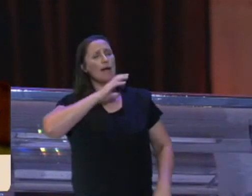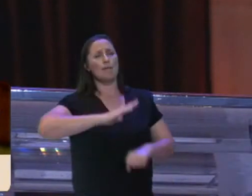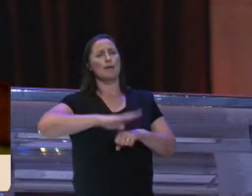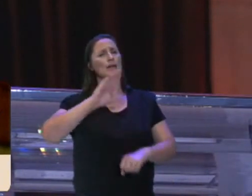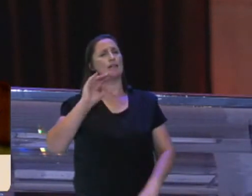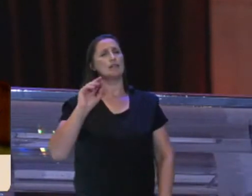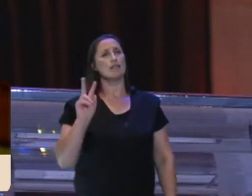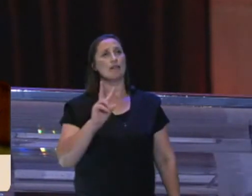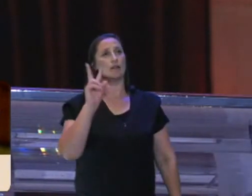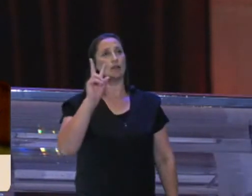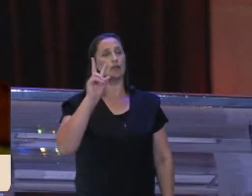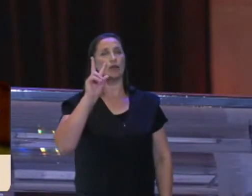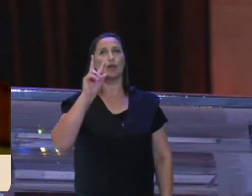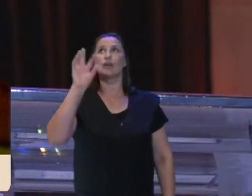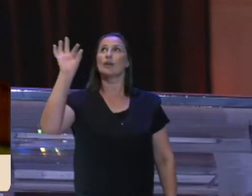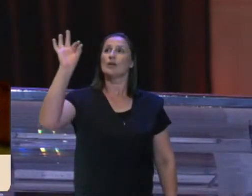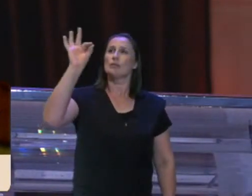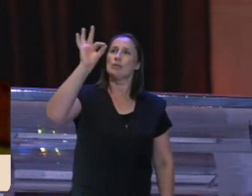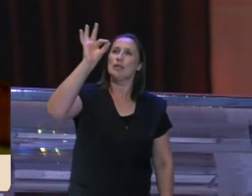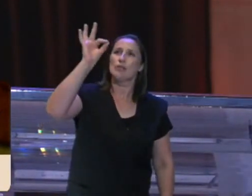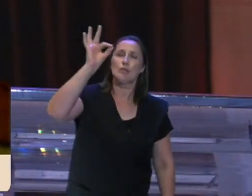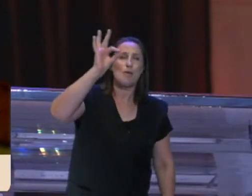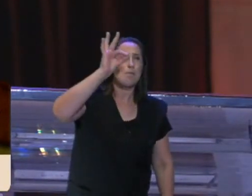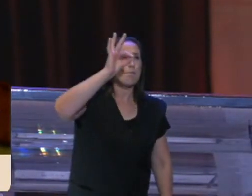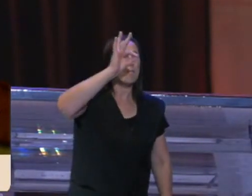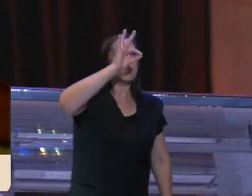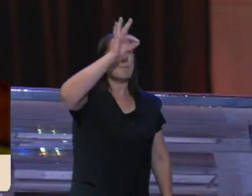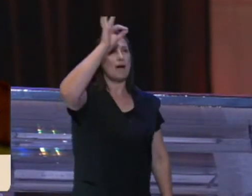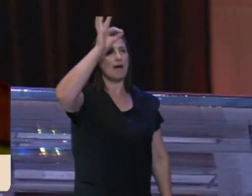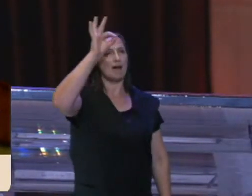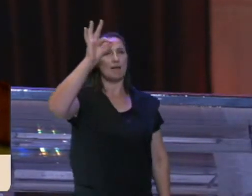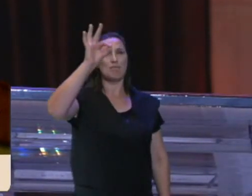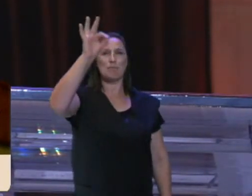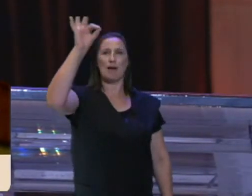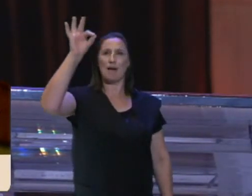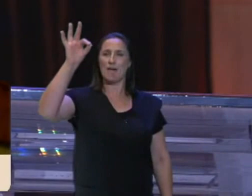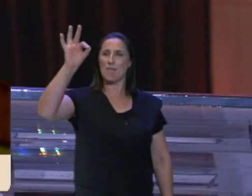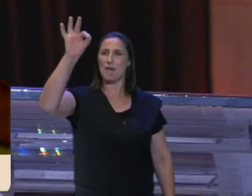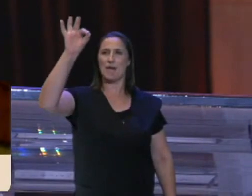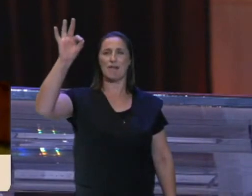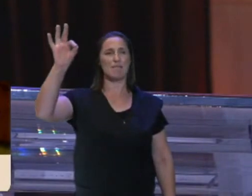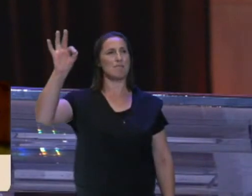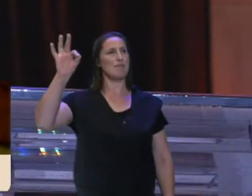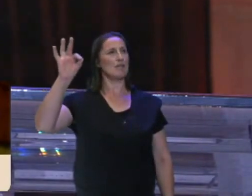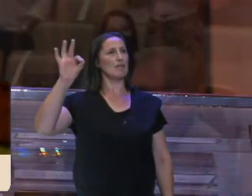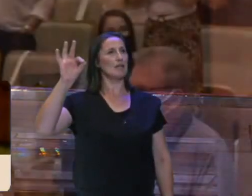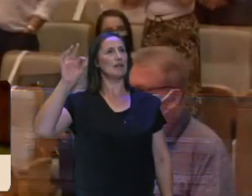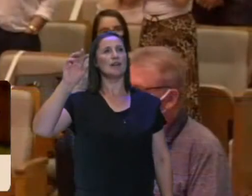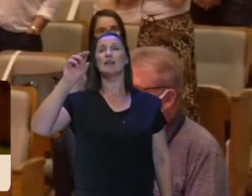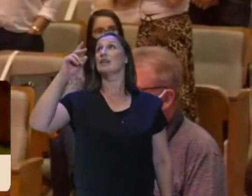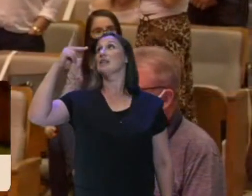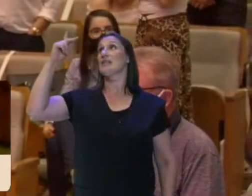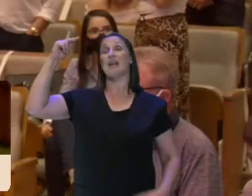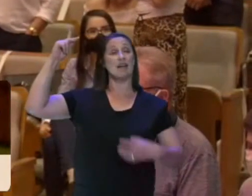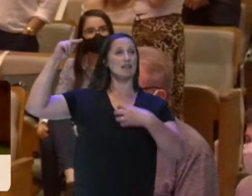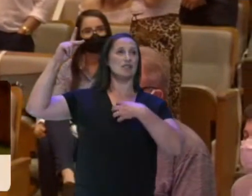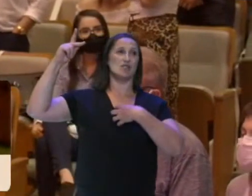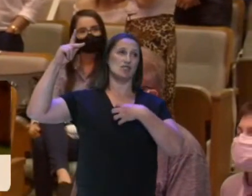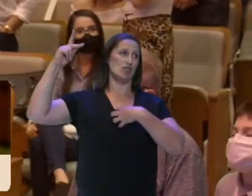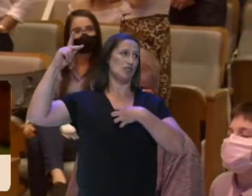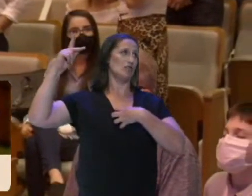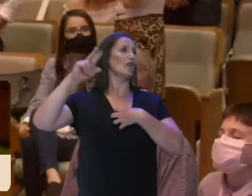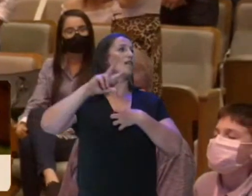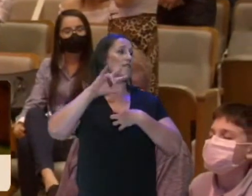Deixa o Espírito de Deus tocar aí, né? E Deus vai fazer da maneira dele, no lugar dele, vai usar você